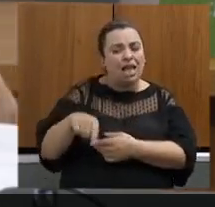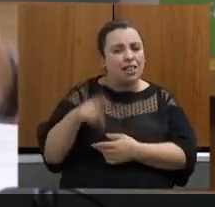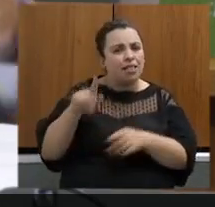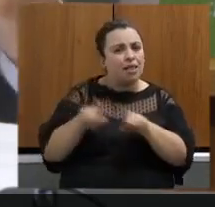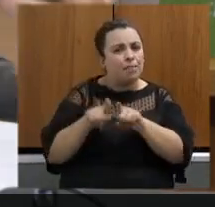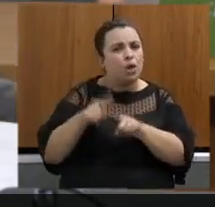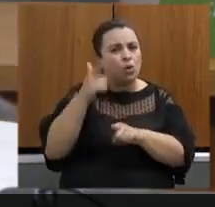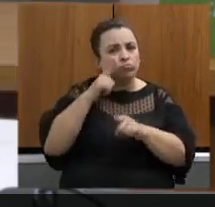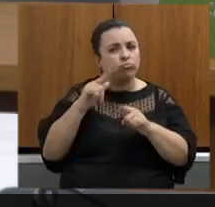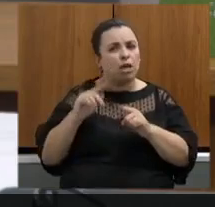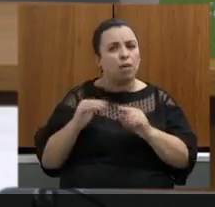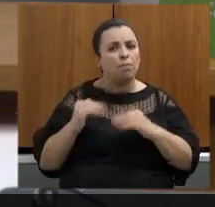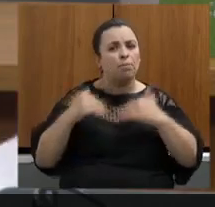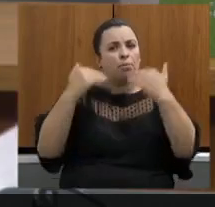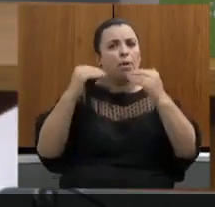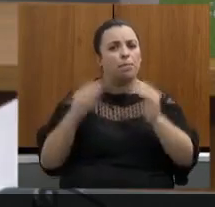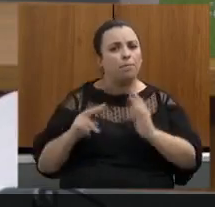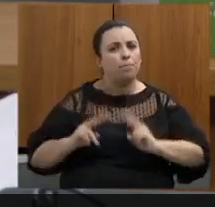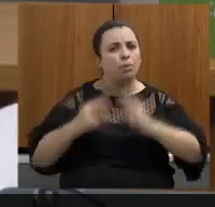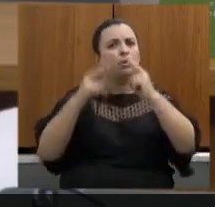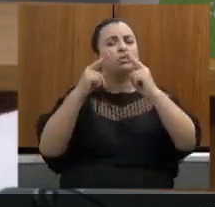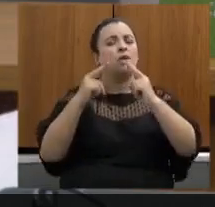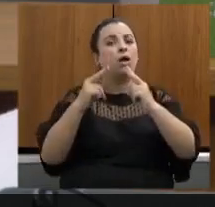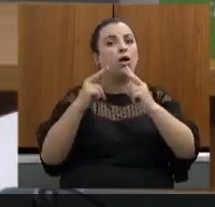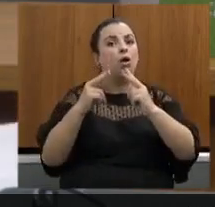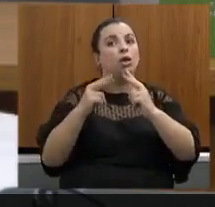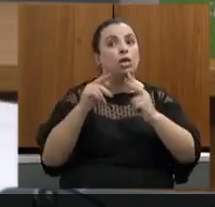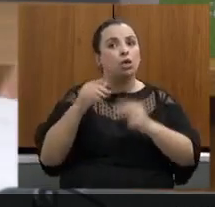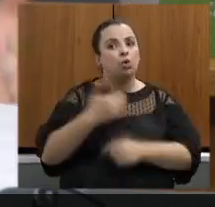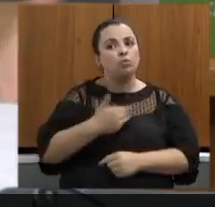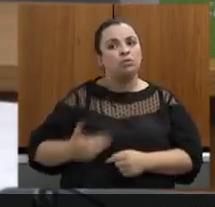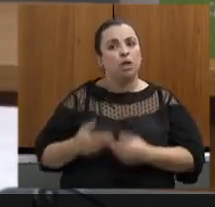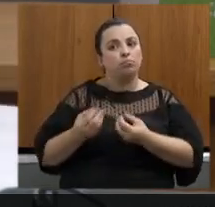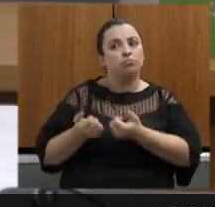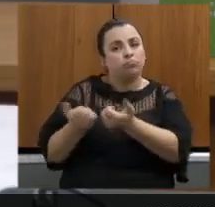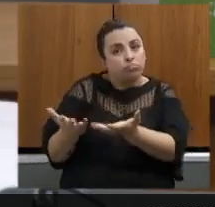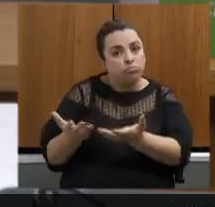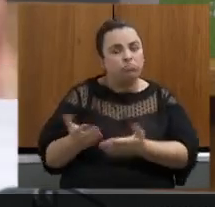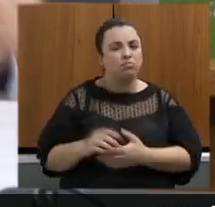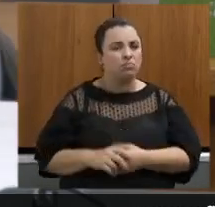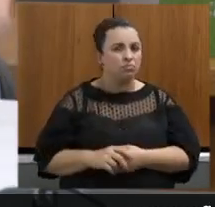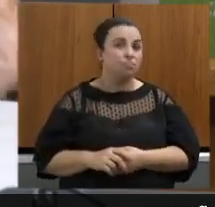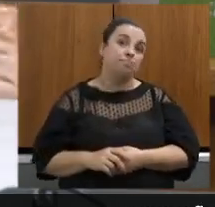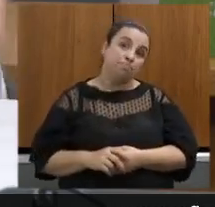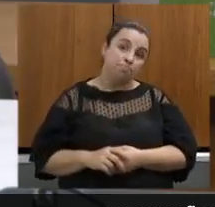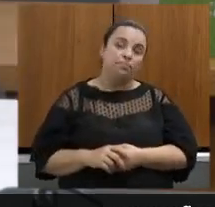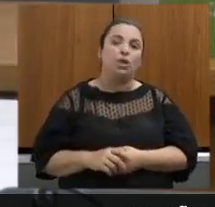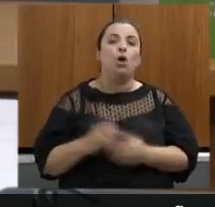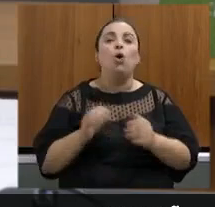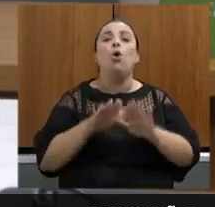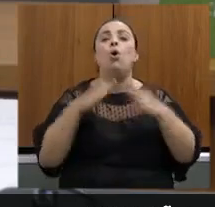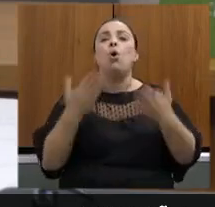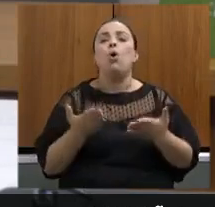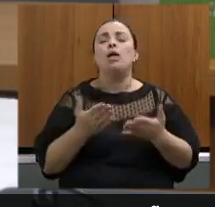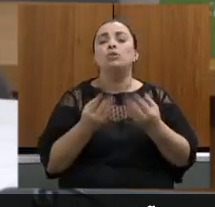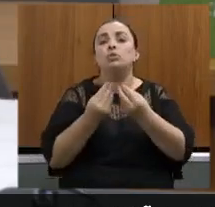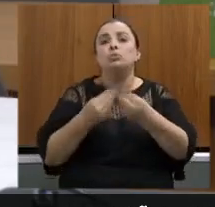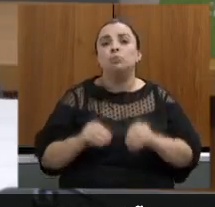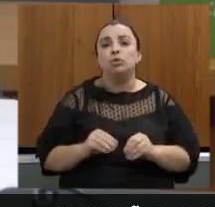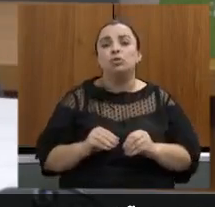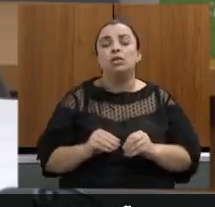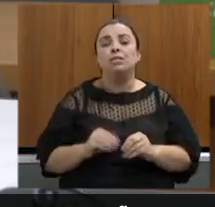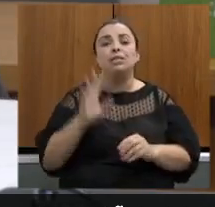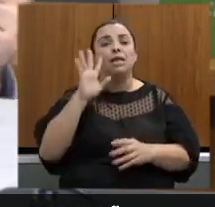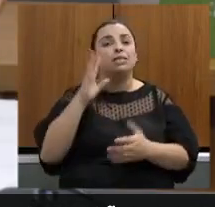imediata concedida pelo poder público pelo Estado de Minas Gerais quatro quais os impactos das decisões acima